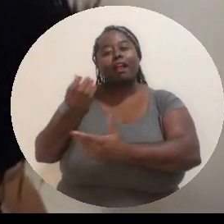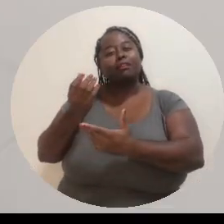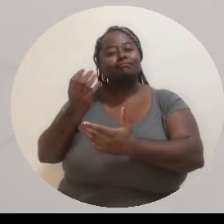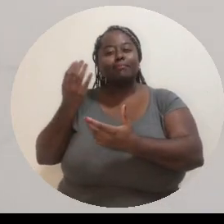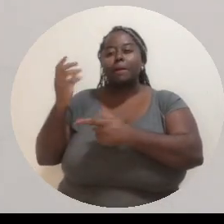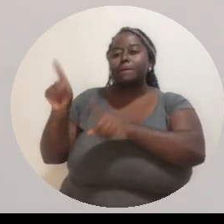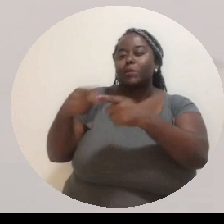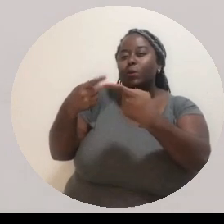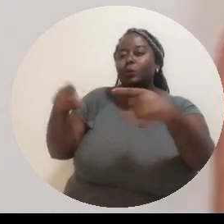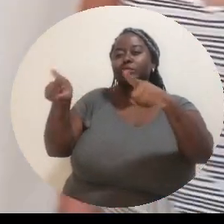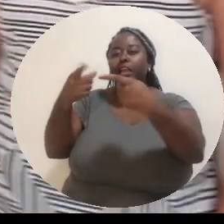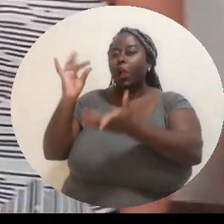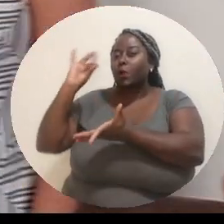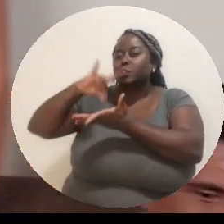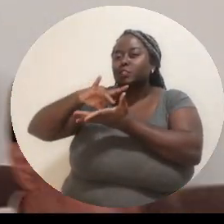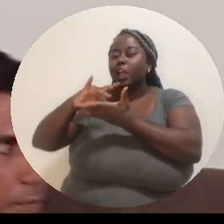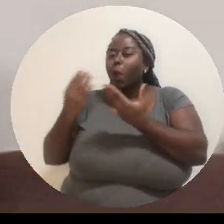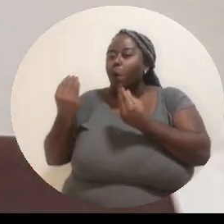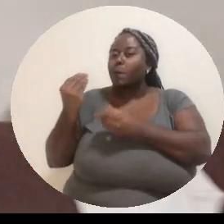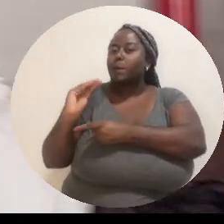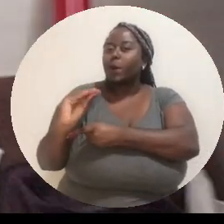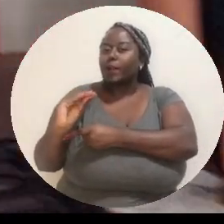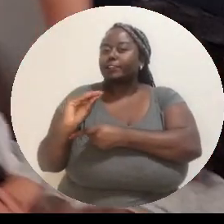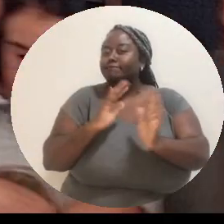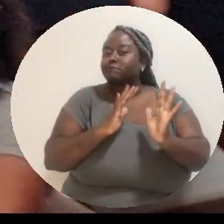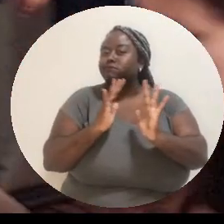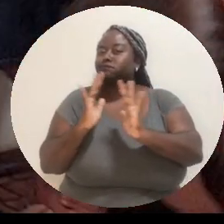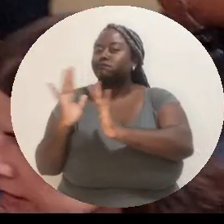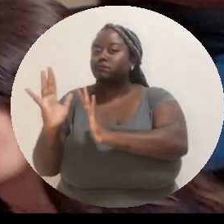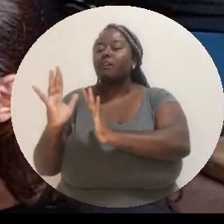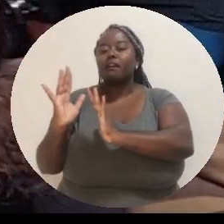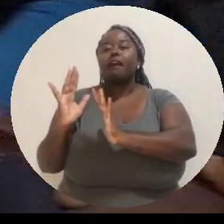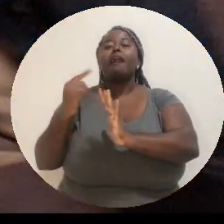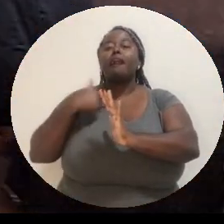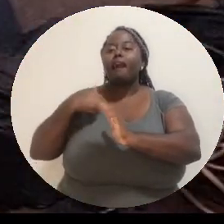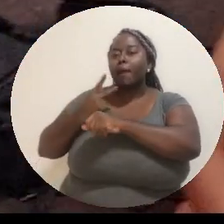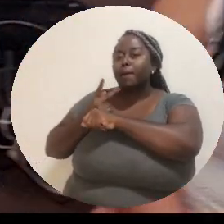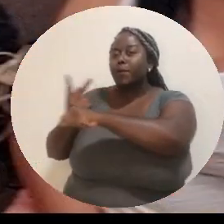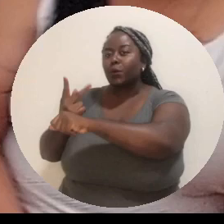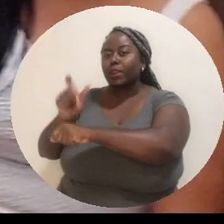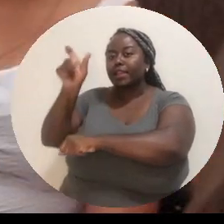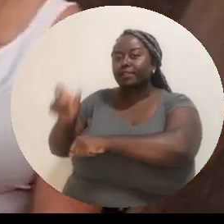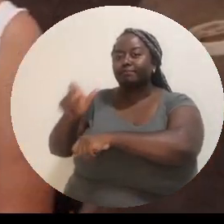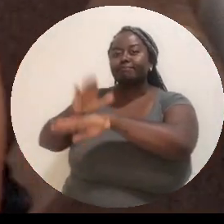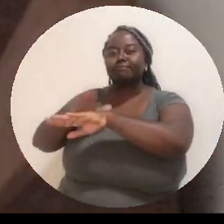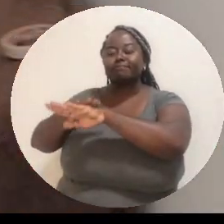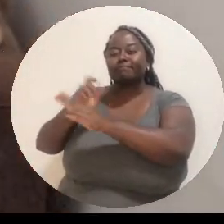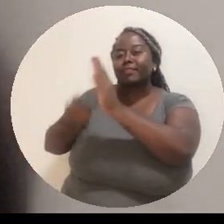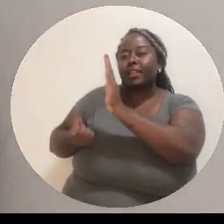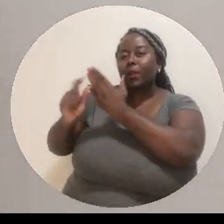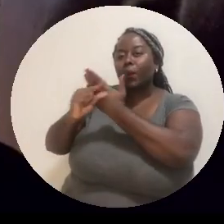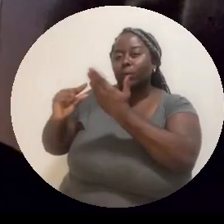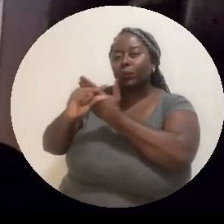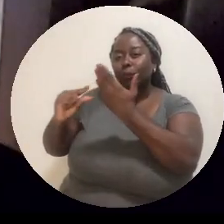música original no curta, né? Fui atrás do autor, né, do compositor,